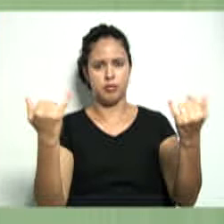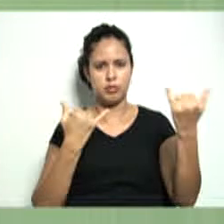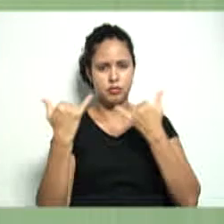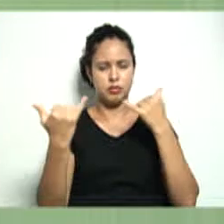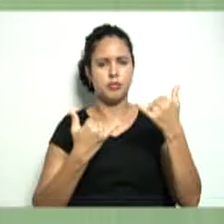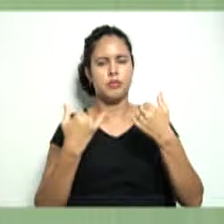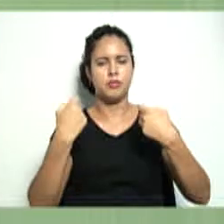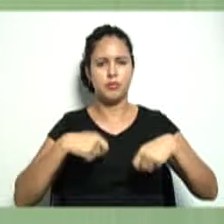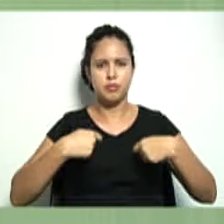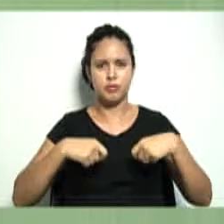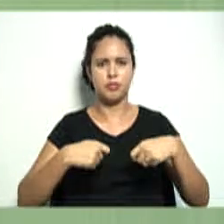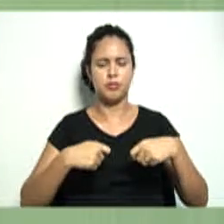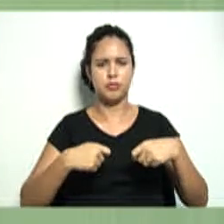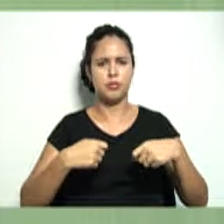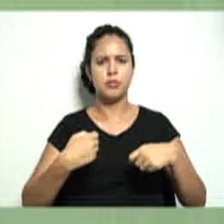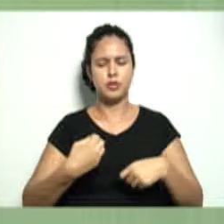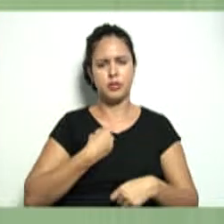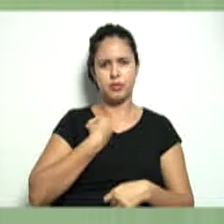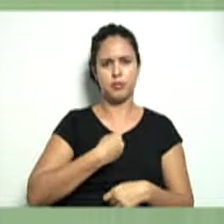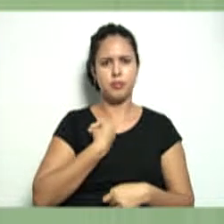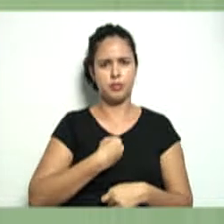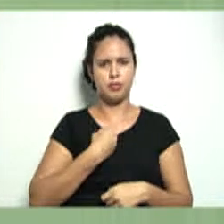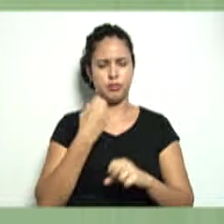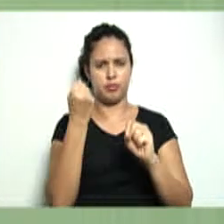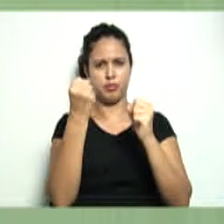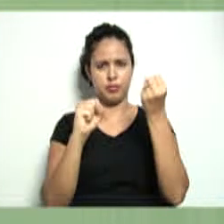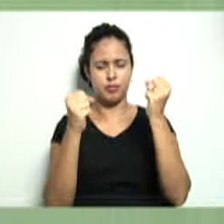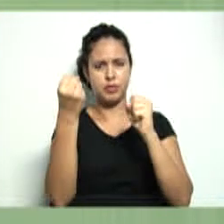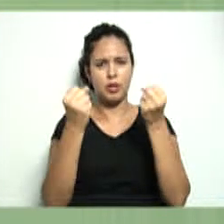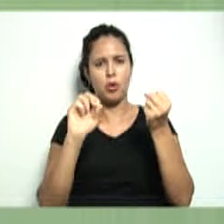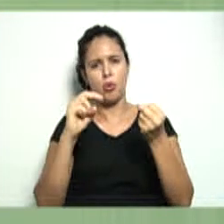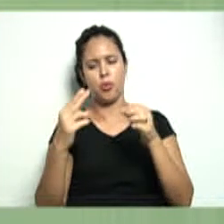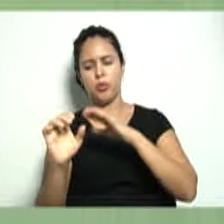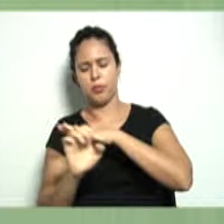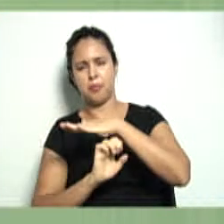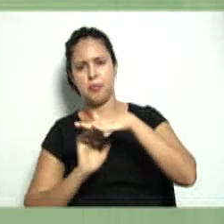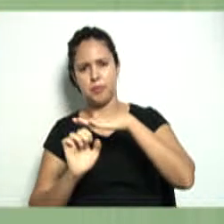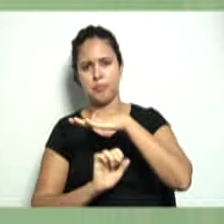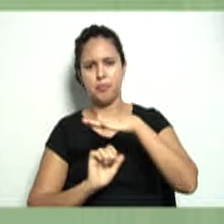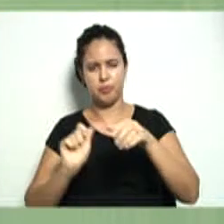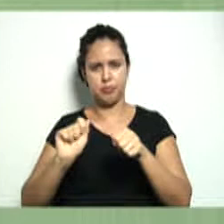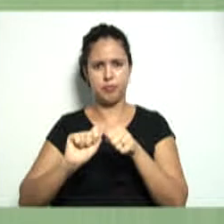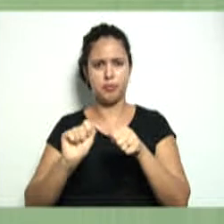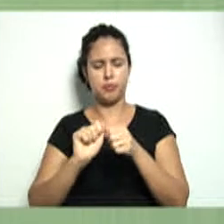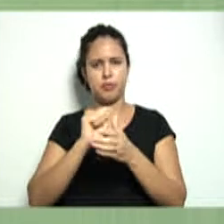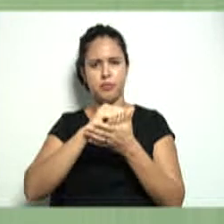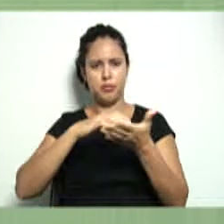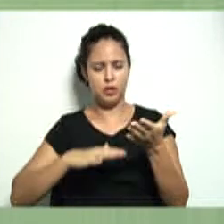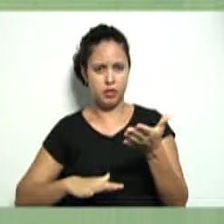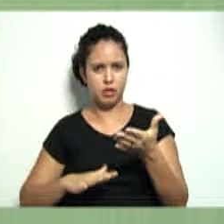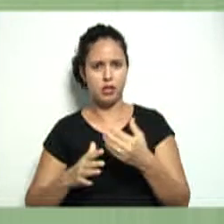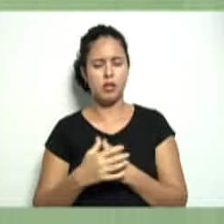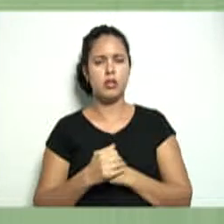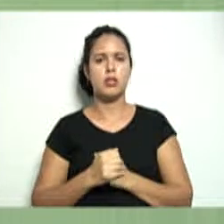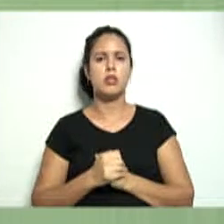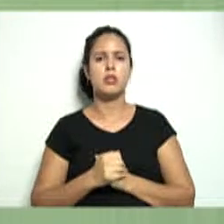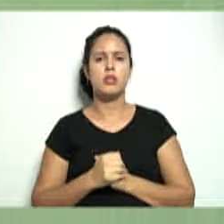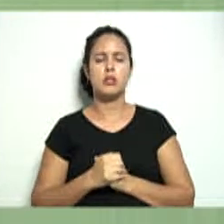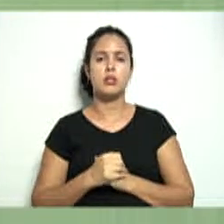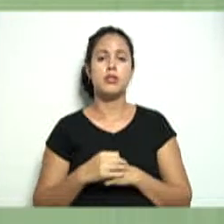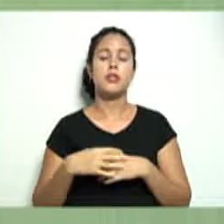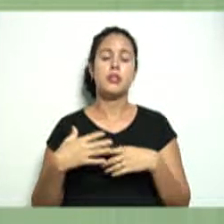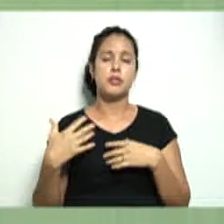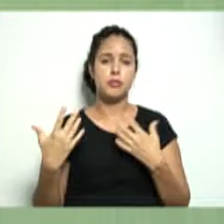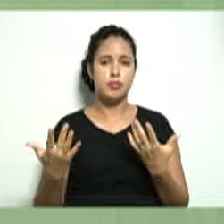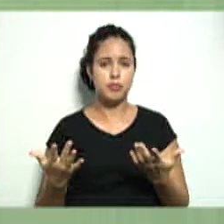na fábrica ou na empresa para realizar uma atividade. Então, gente, esse aqui também não tem